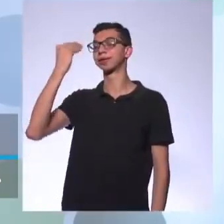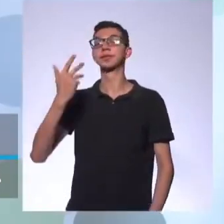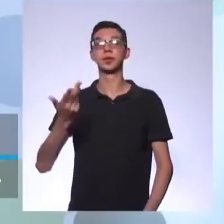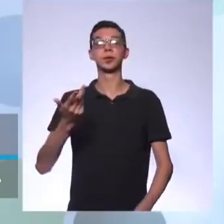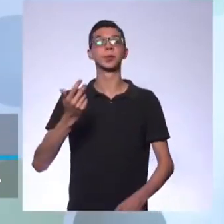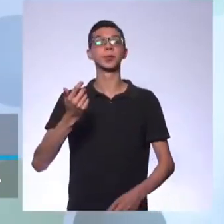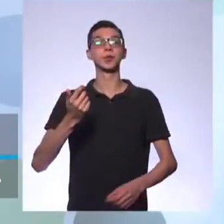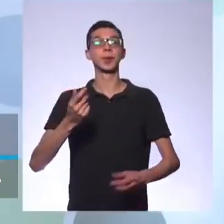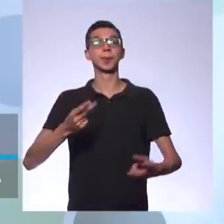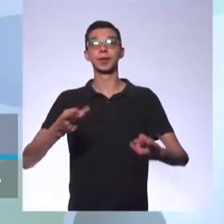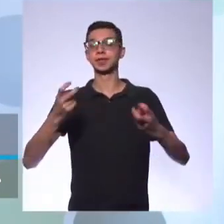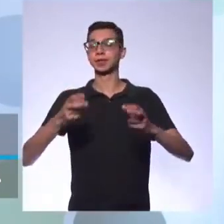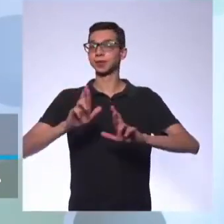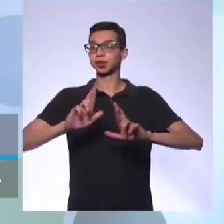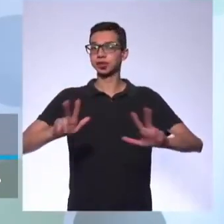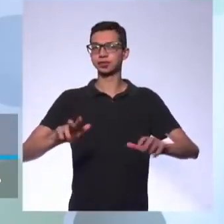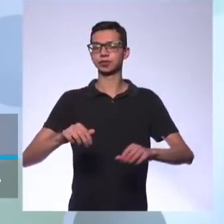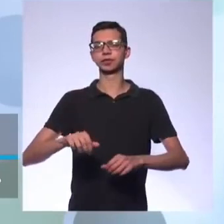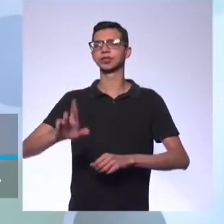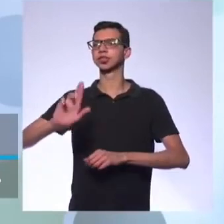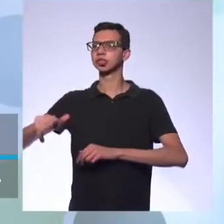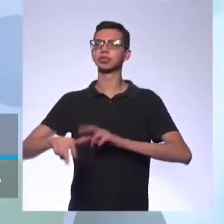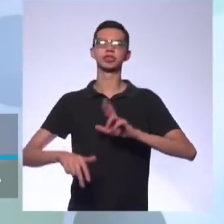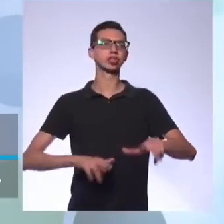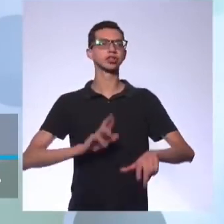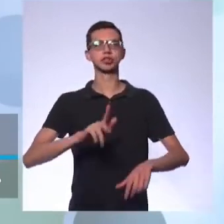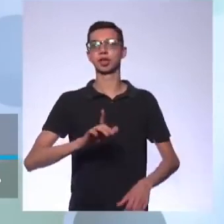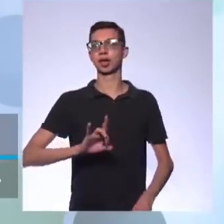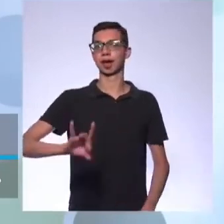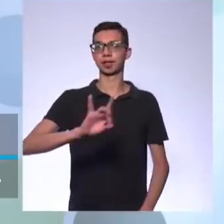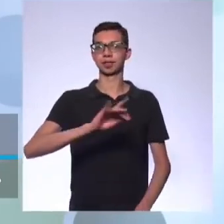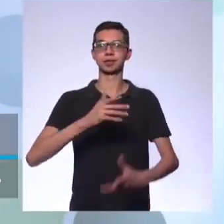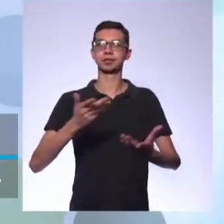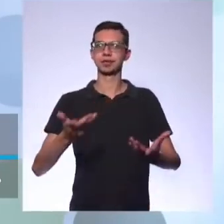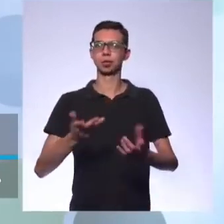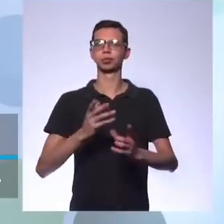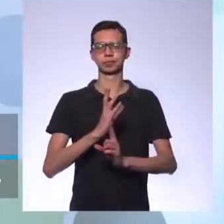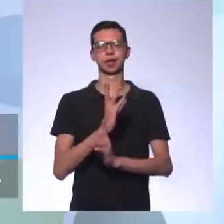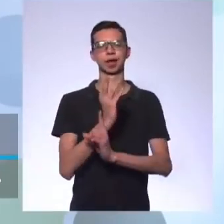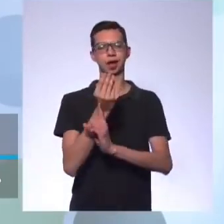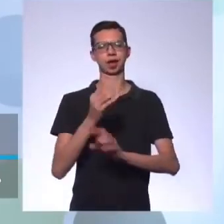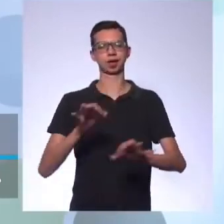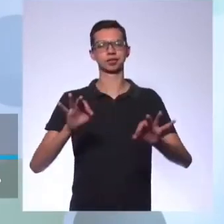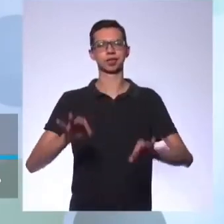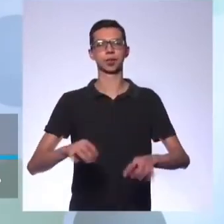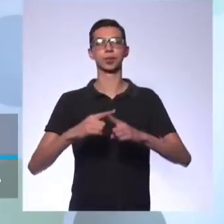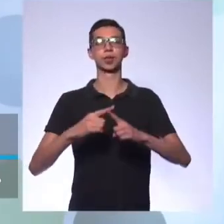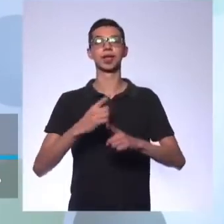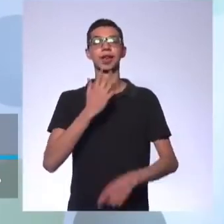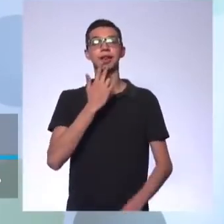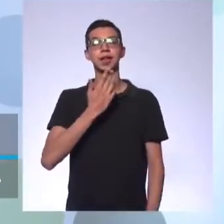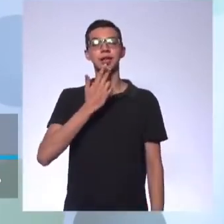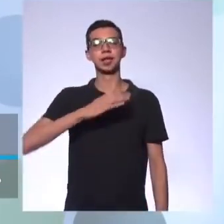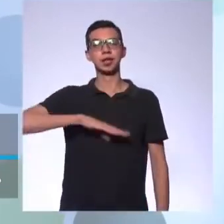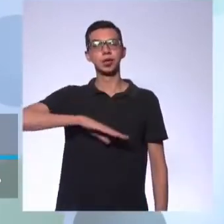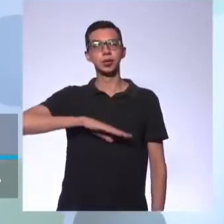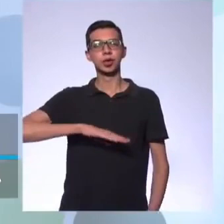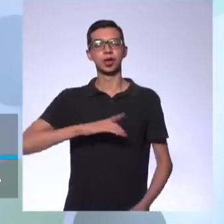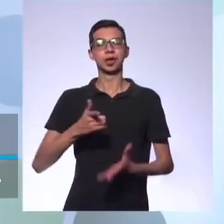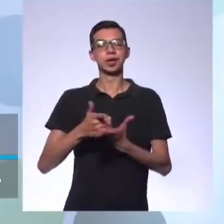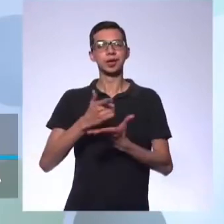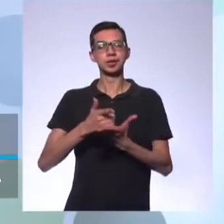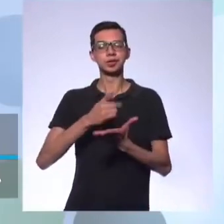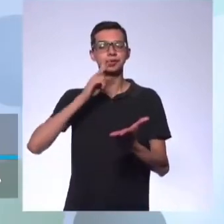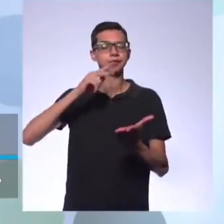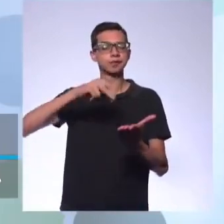forma. E isto é fruição artística. Deixa a literatura, a língua portuguesa grandiosa, deixa a leitura viva.